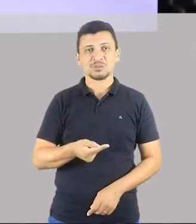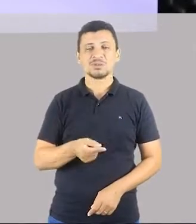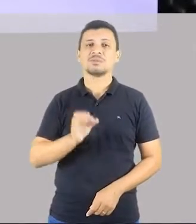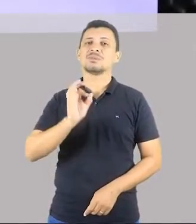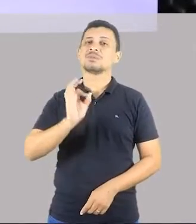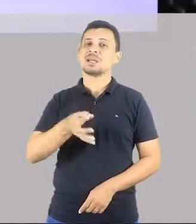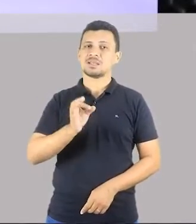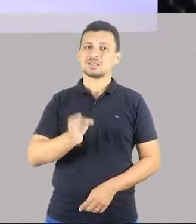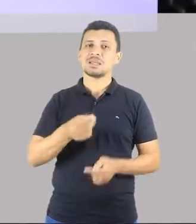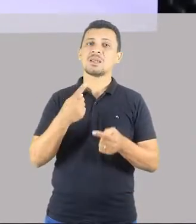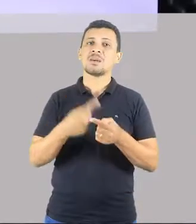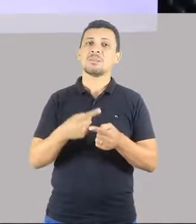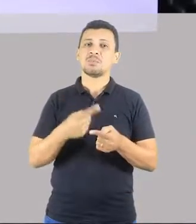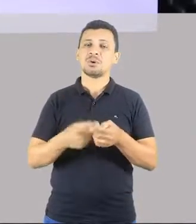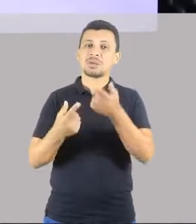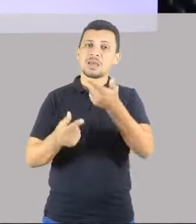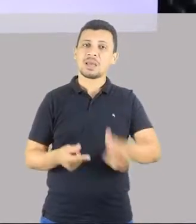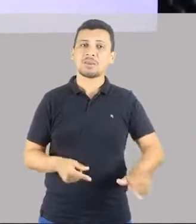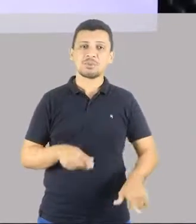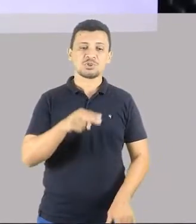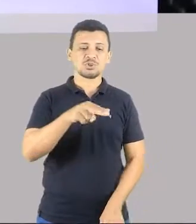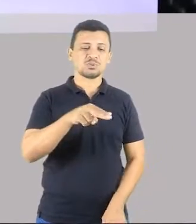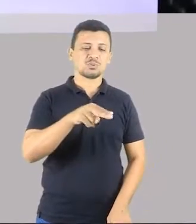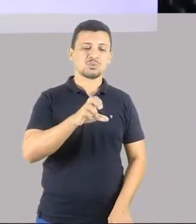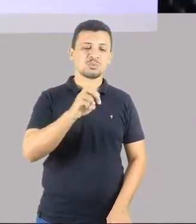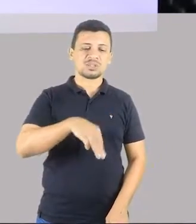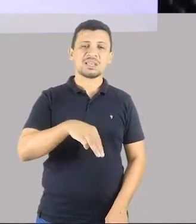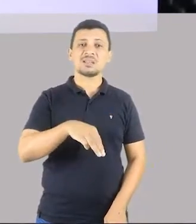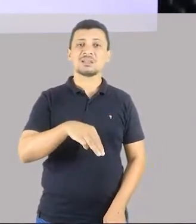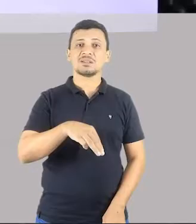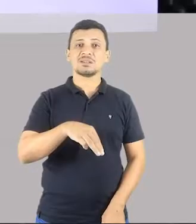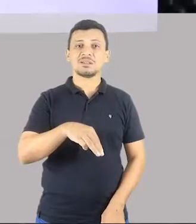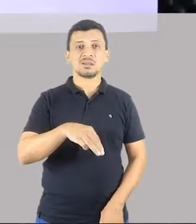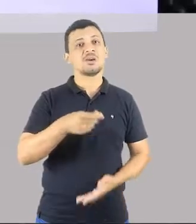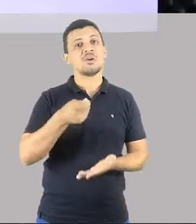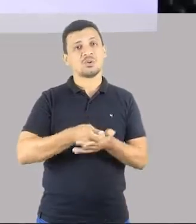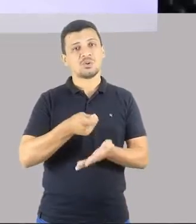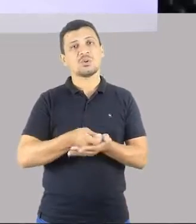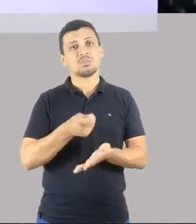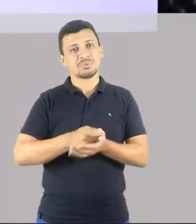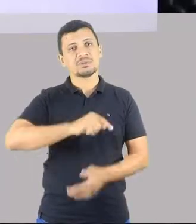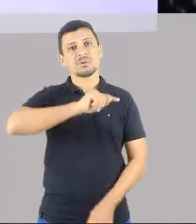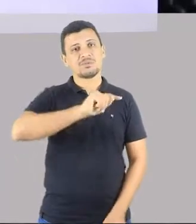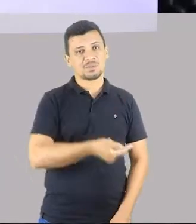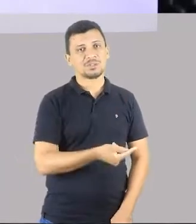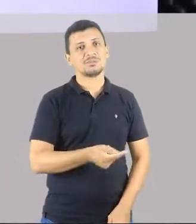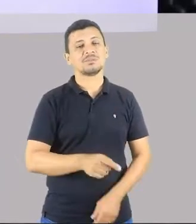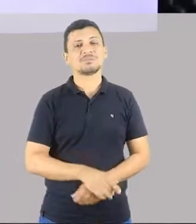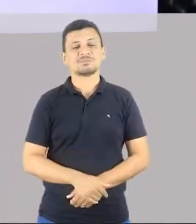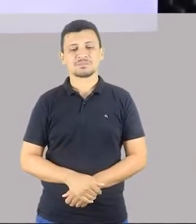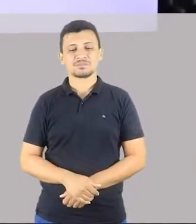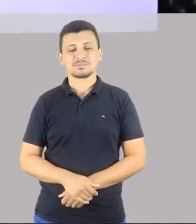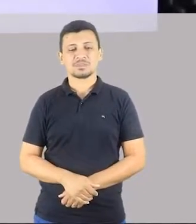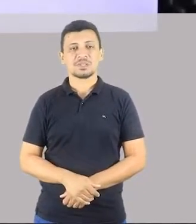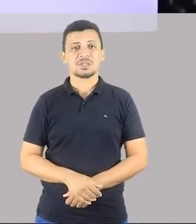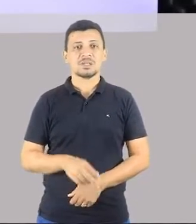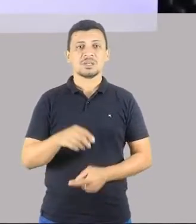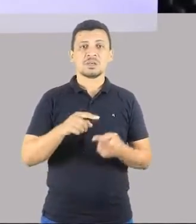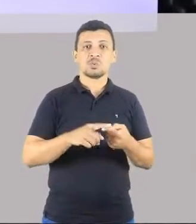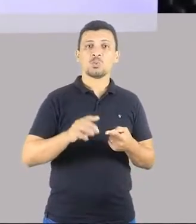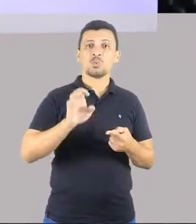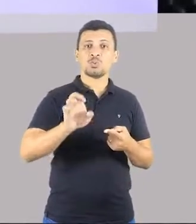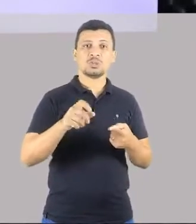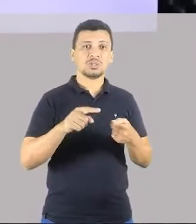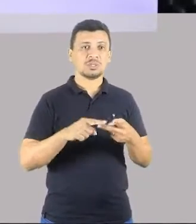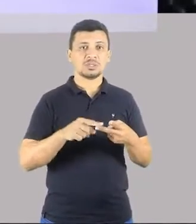porque eu estou repetindo o nem. Quando eu faço a repetição do nem, ele me obriga a pontuar, certo? O i, o nem e o ou,